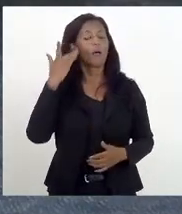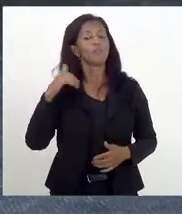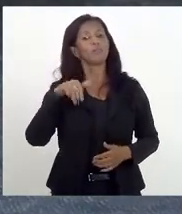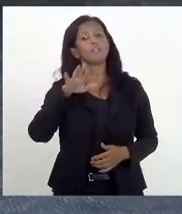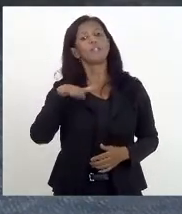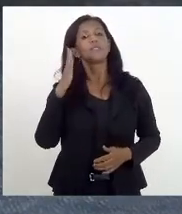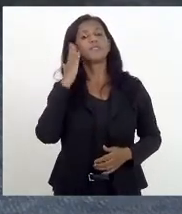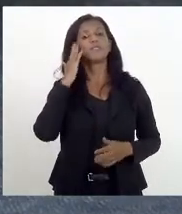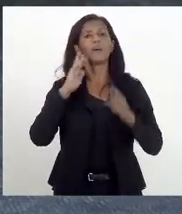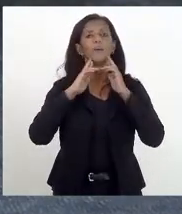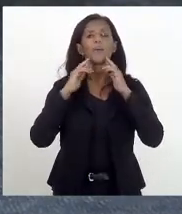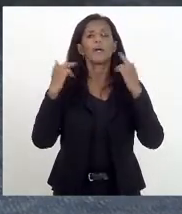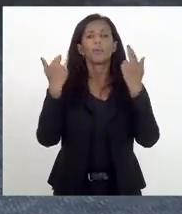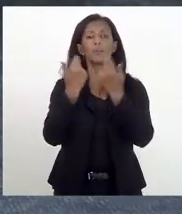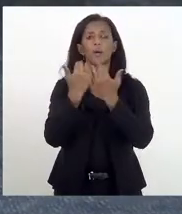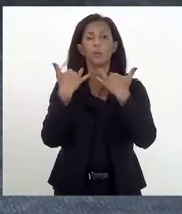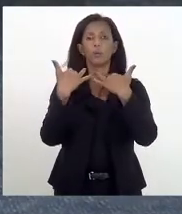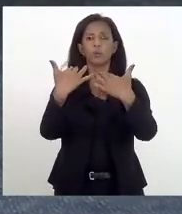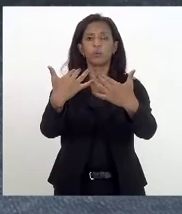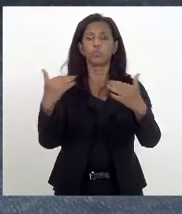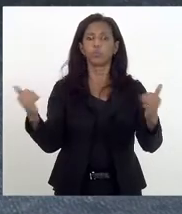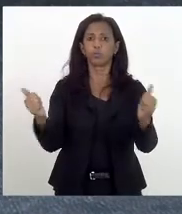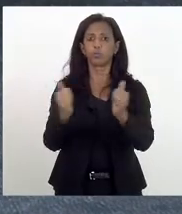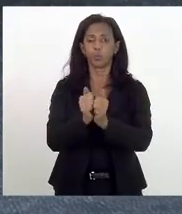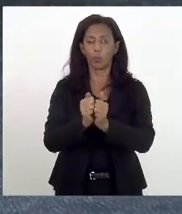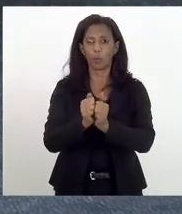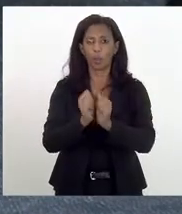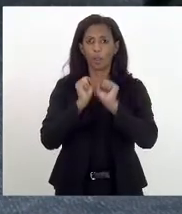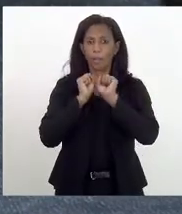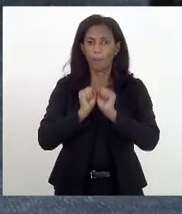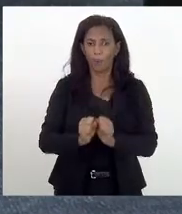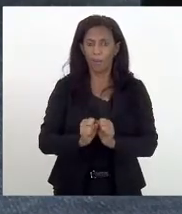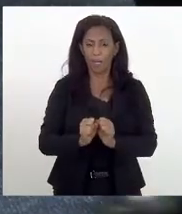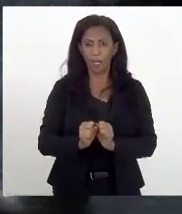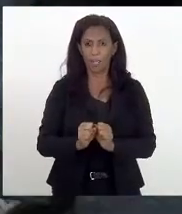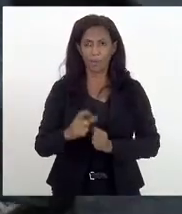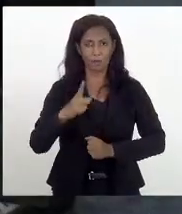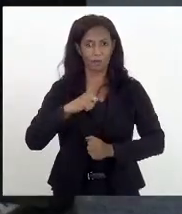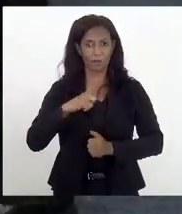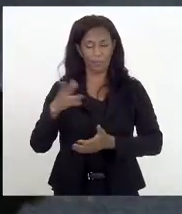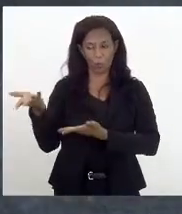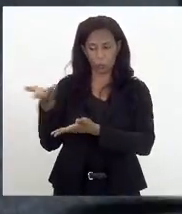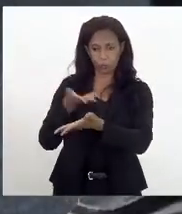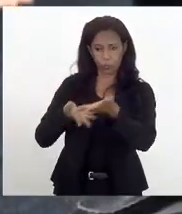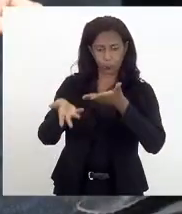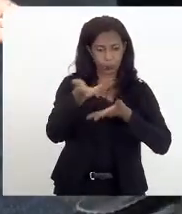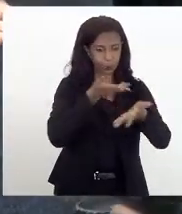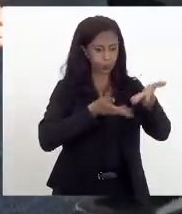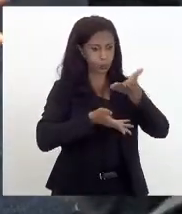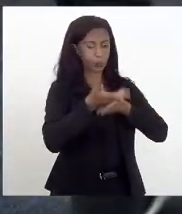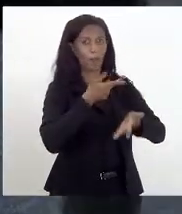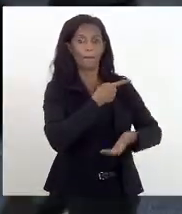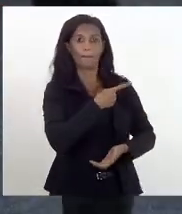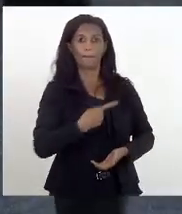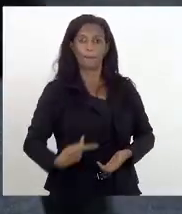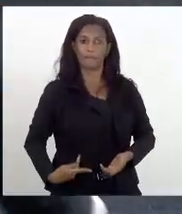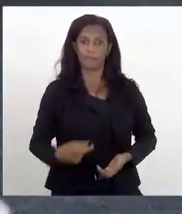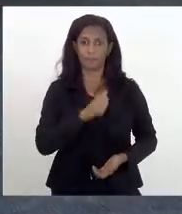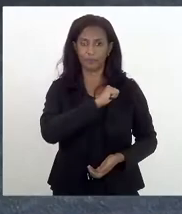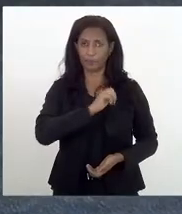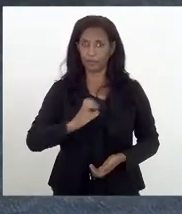sabe uma audiência pública que pudéssemos contar com a participação do presidente da alerj